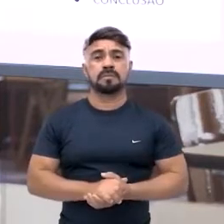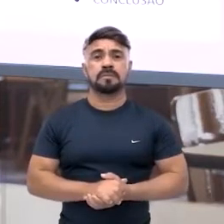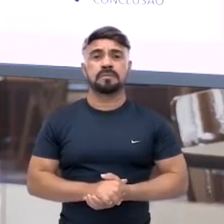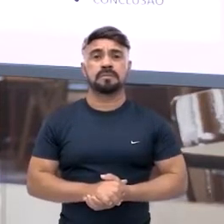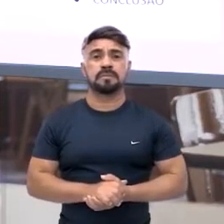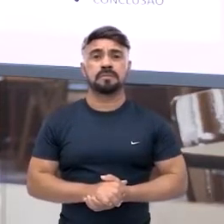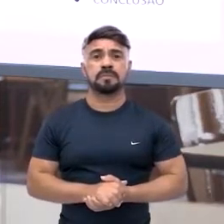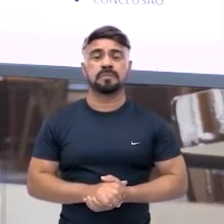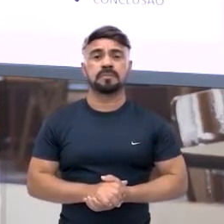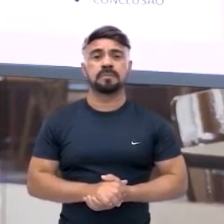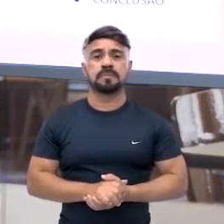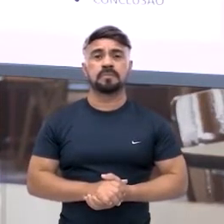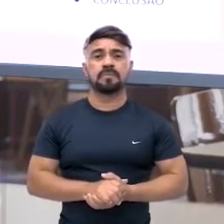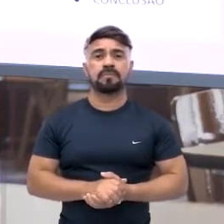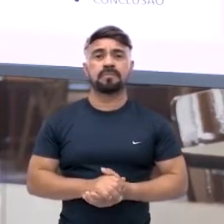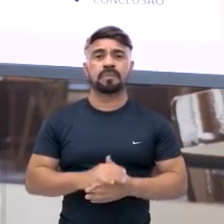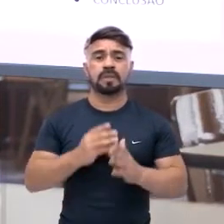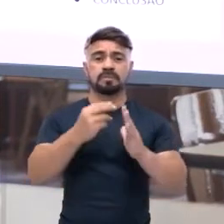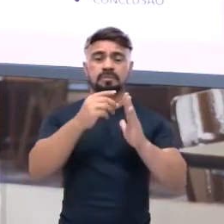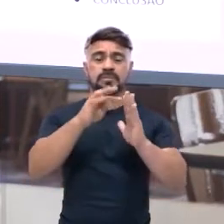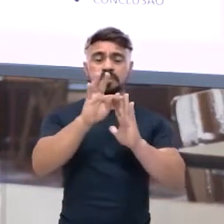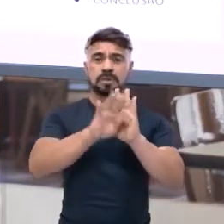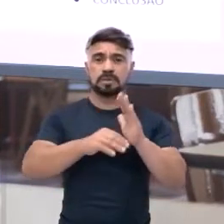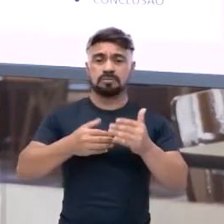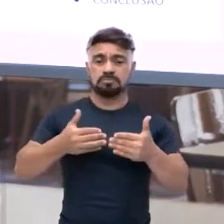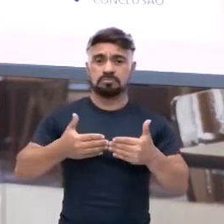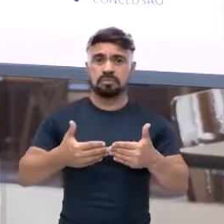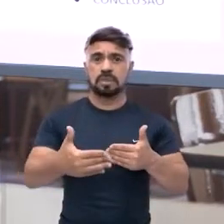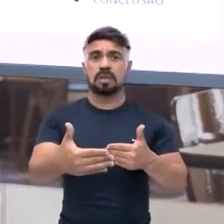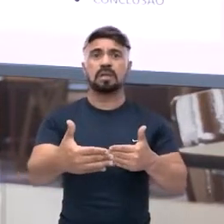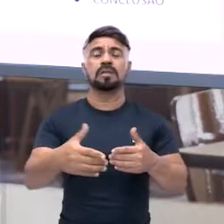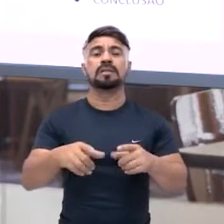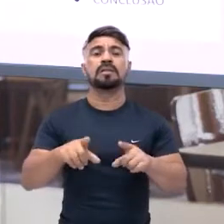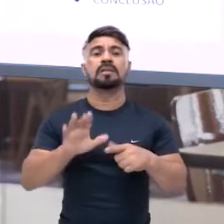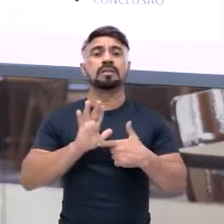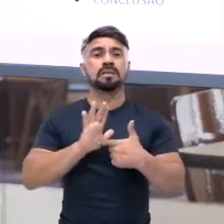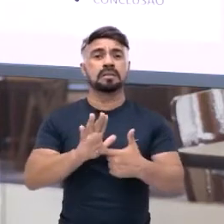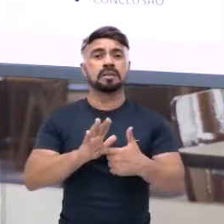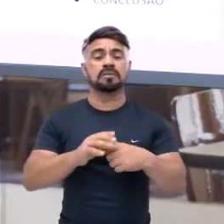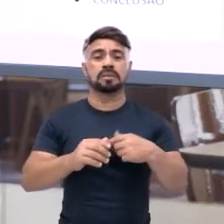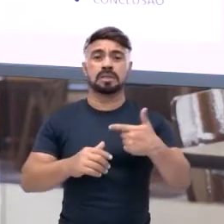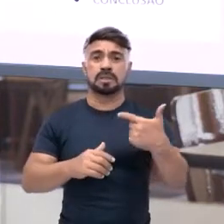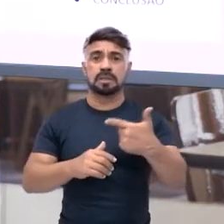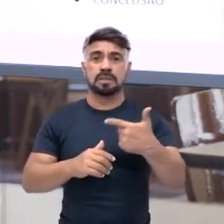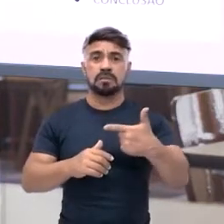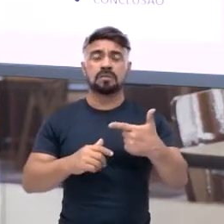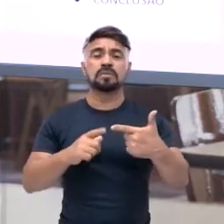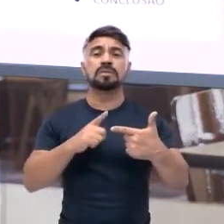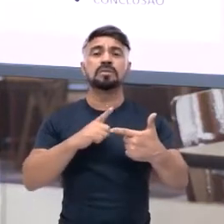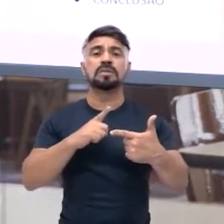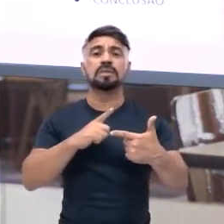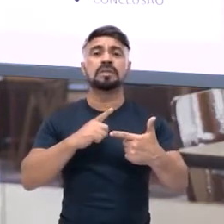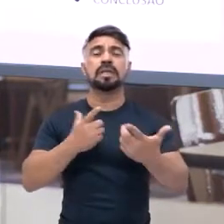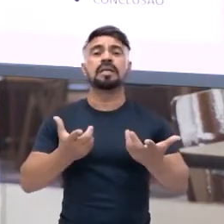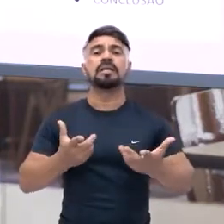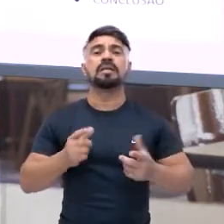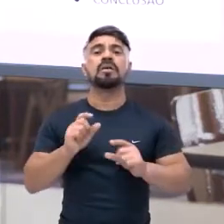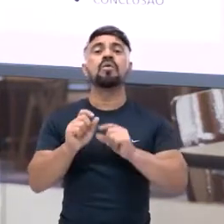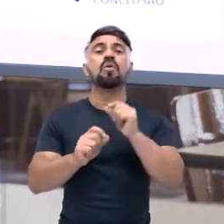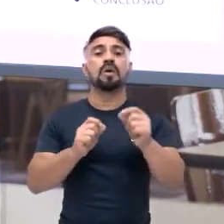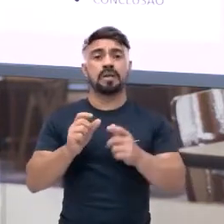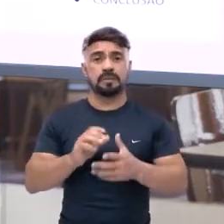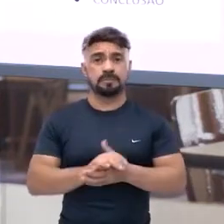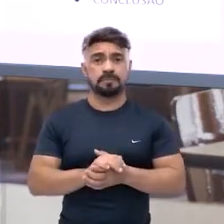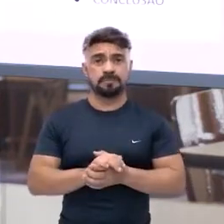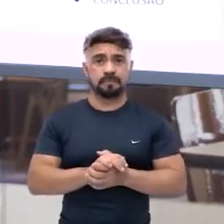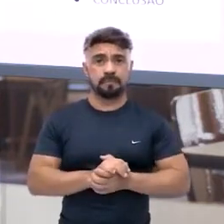desenvolvidas durante todo o texto, durante todo o espetáculo. Em um segundo momento, nós temos o